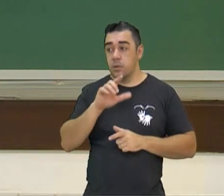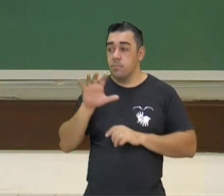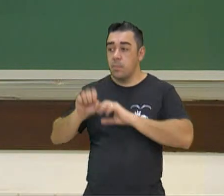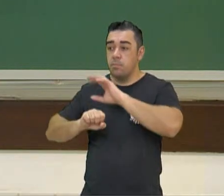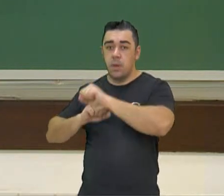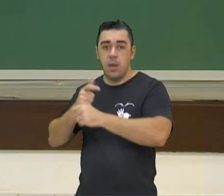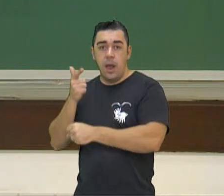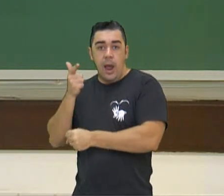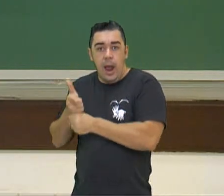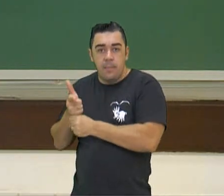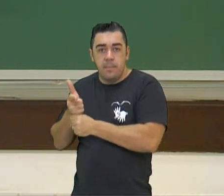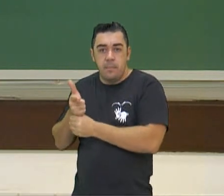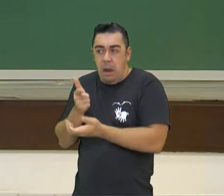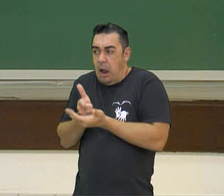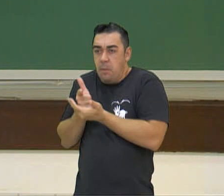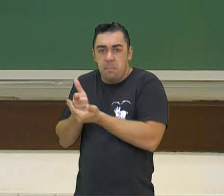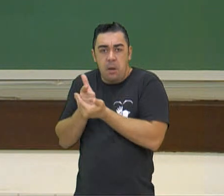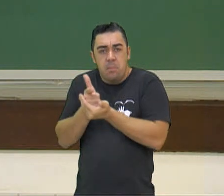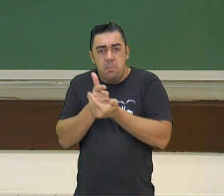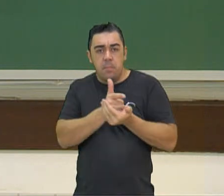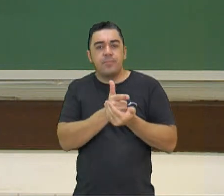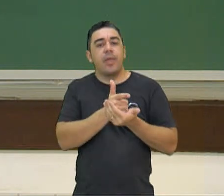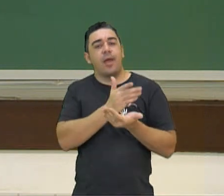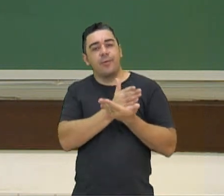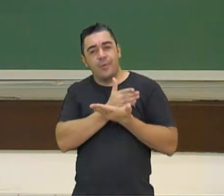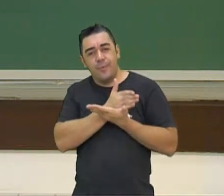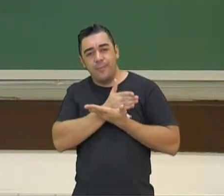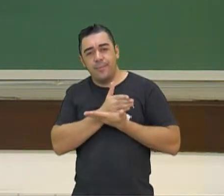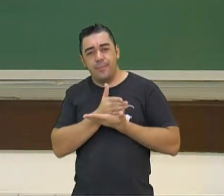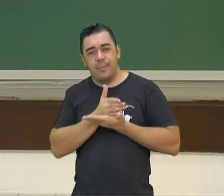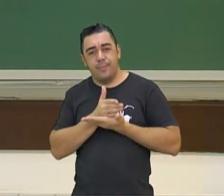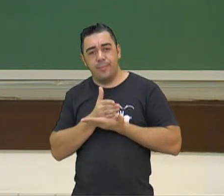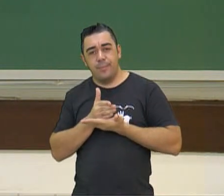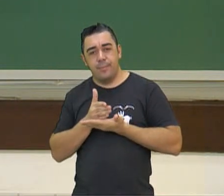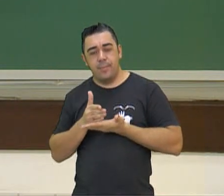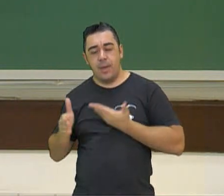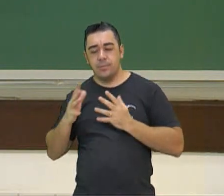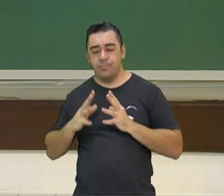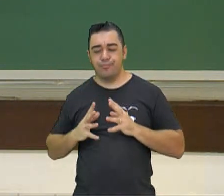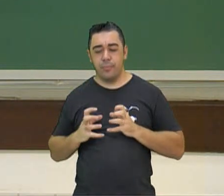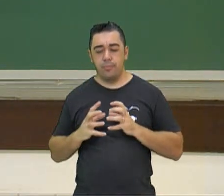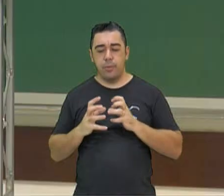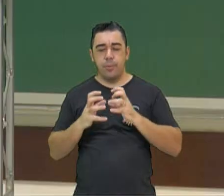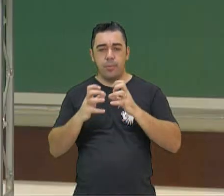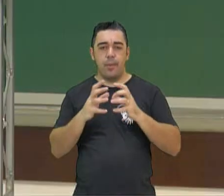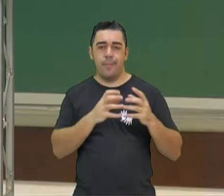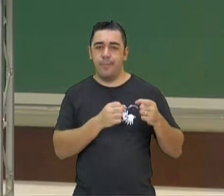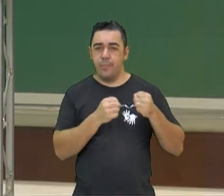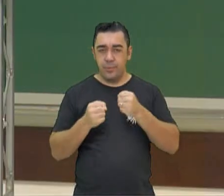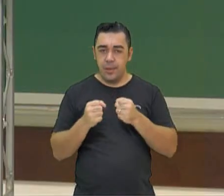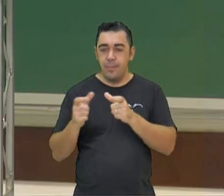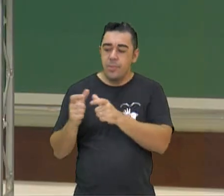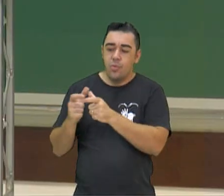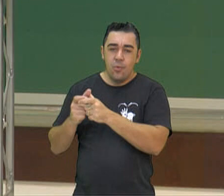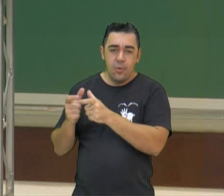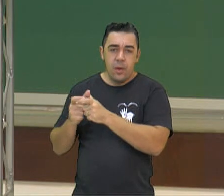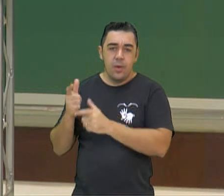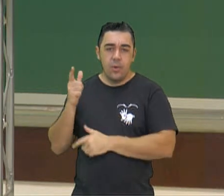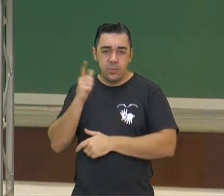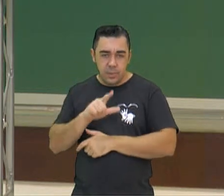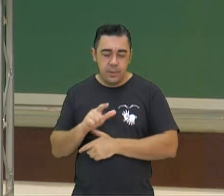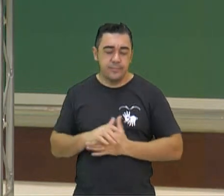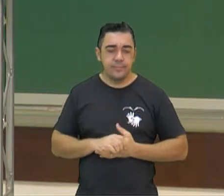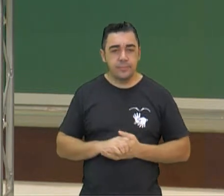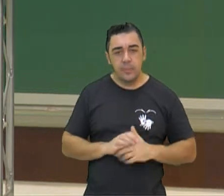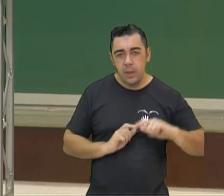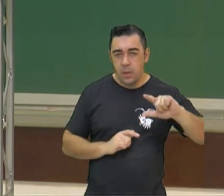armas. E quando ela consegue armas, ela acaba sendo poderosa, mesmo sendo minoria. Tem outro filme